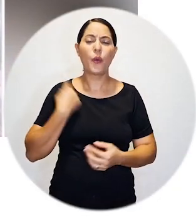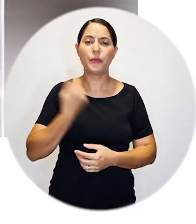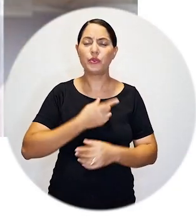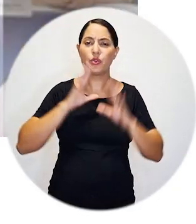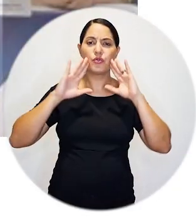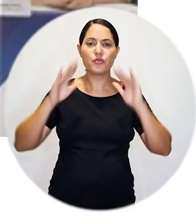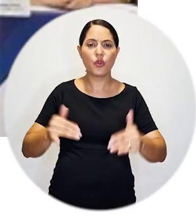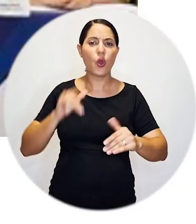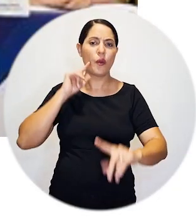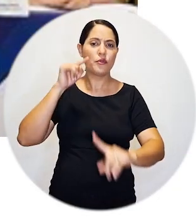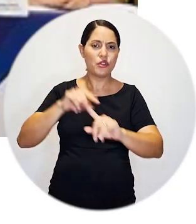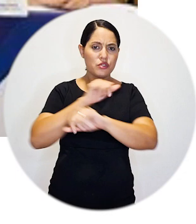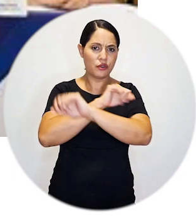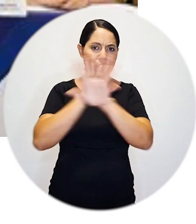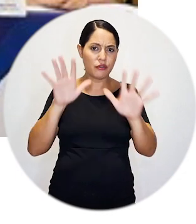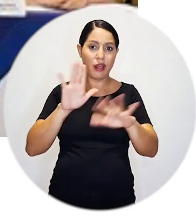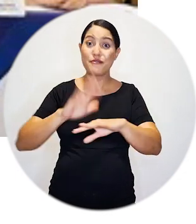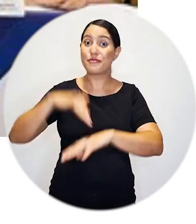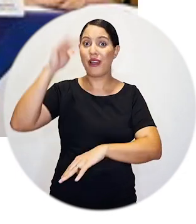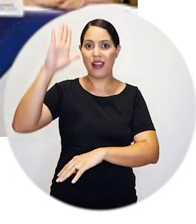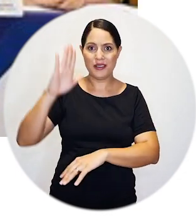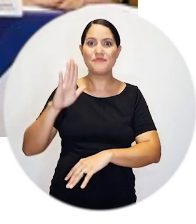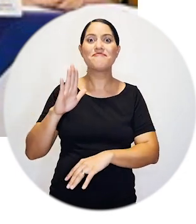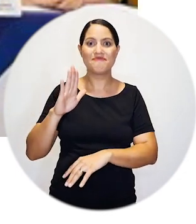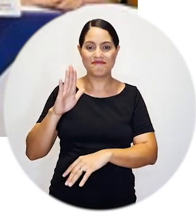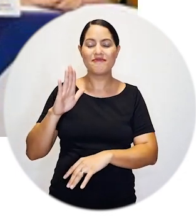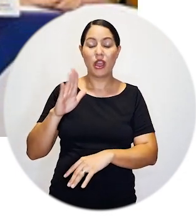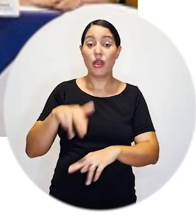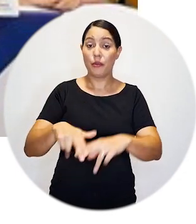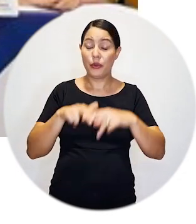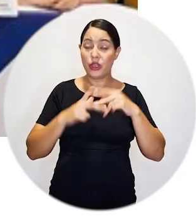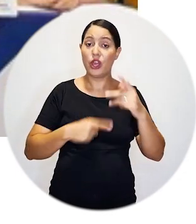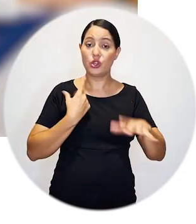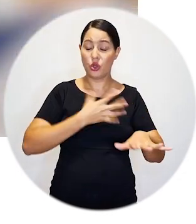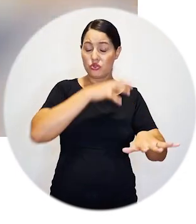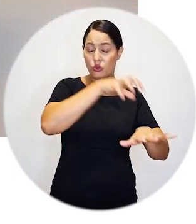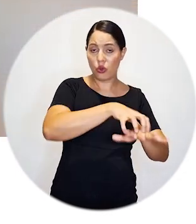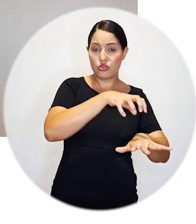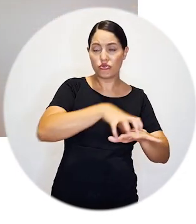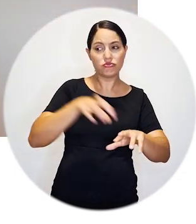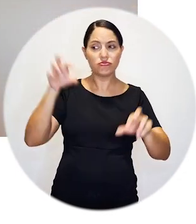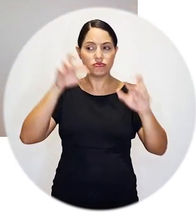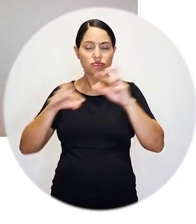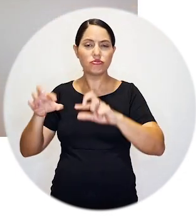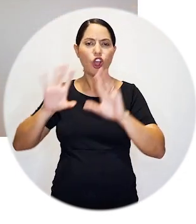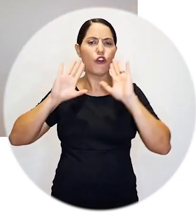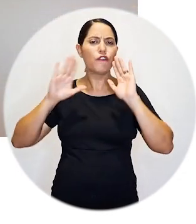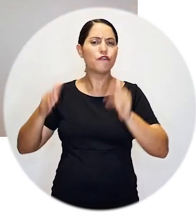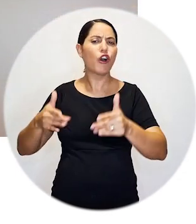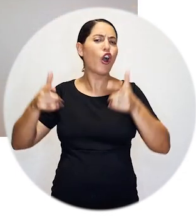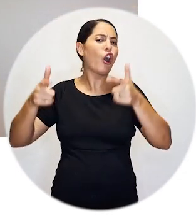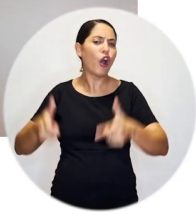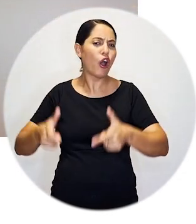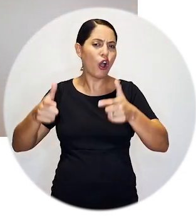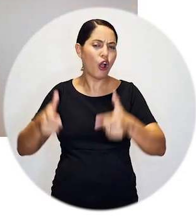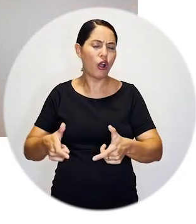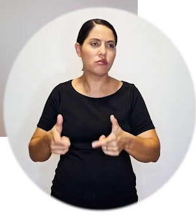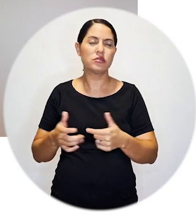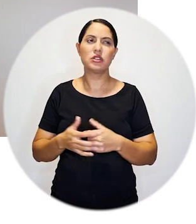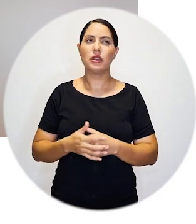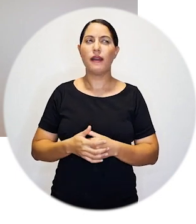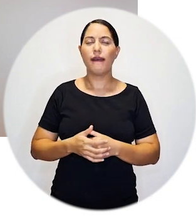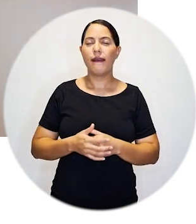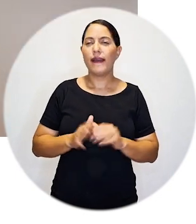teve como foco e objetivo, foi além, um pouquinho além, né? A gente tentou colocar, vamos